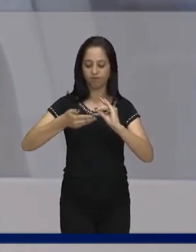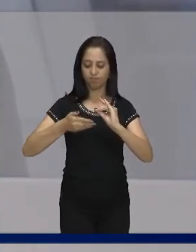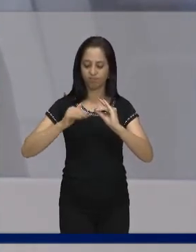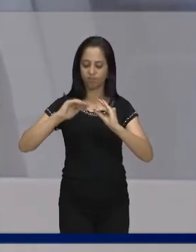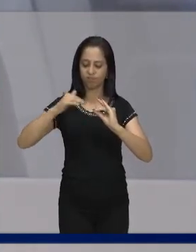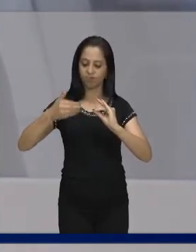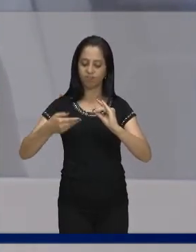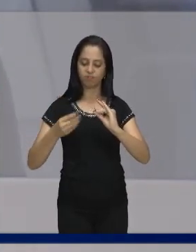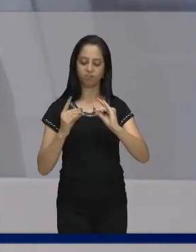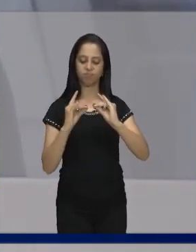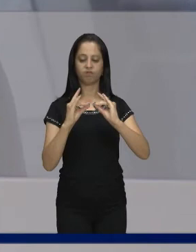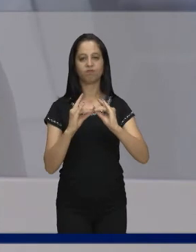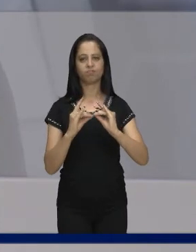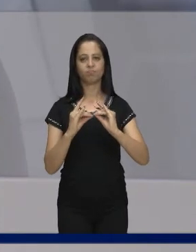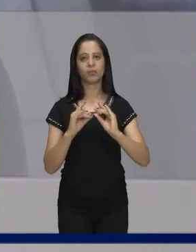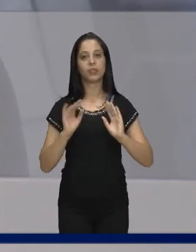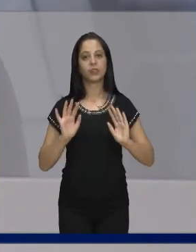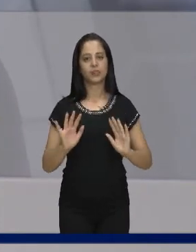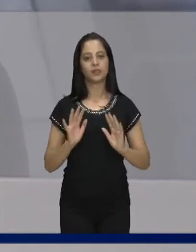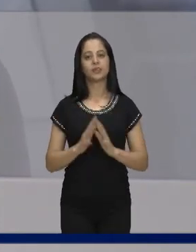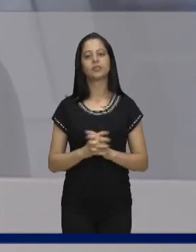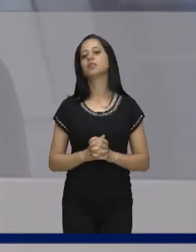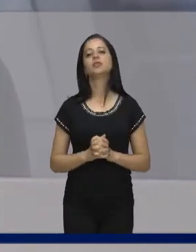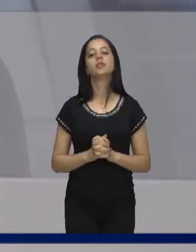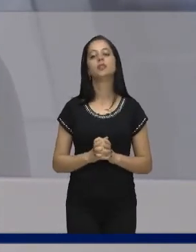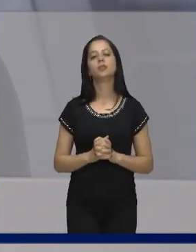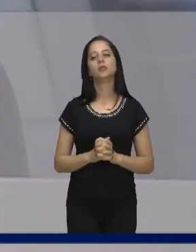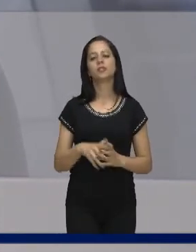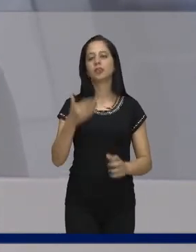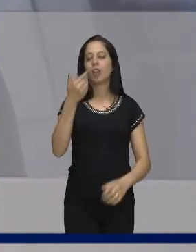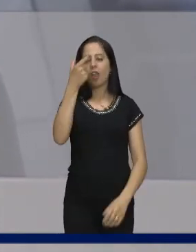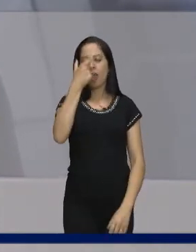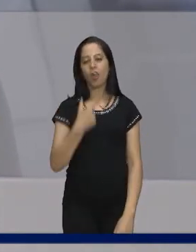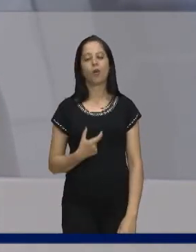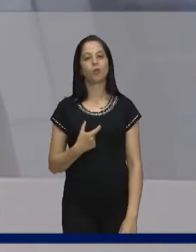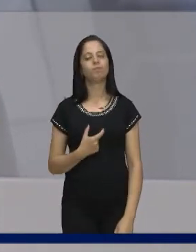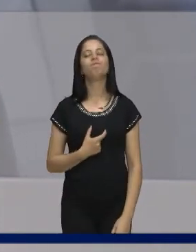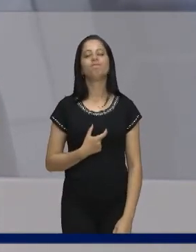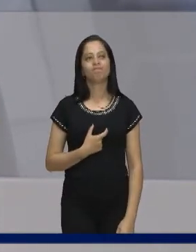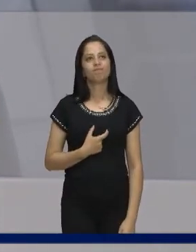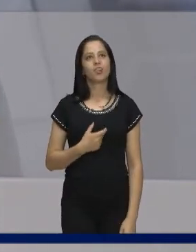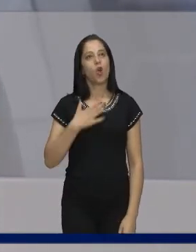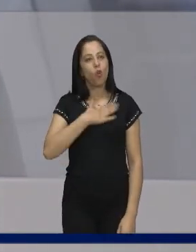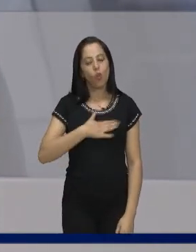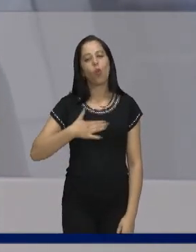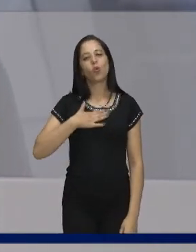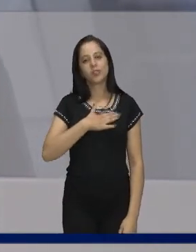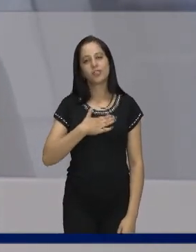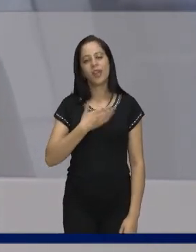E eu tenho um privilégio enorme de ter sido amigo dele, né?